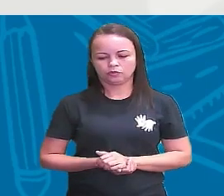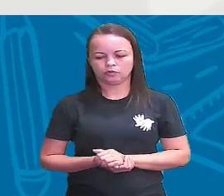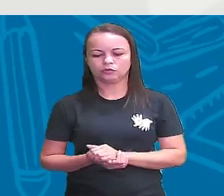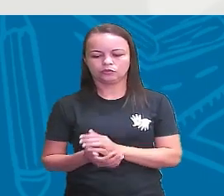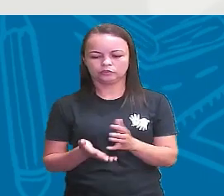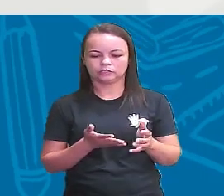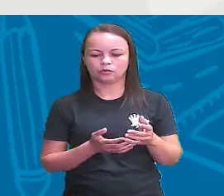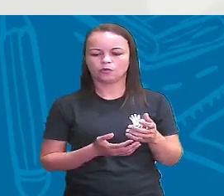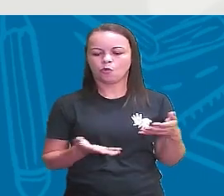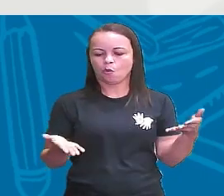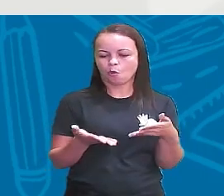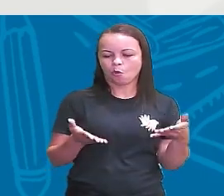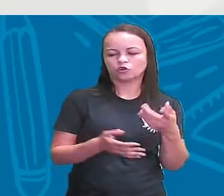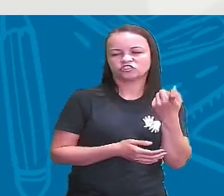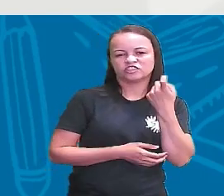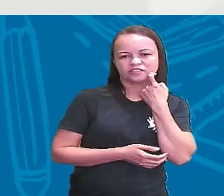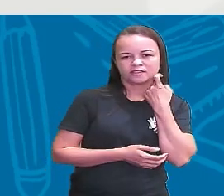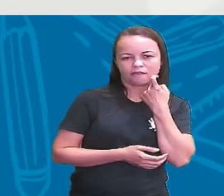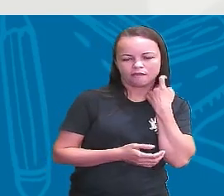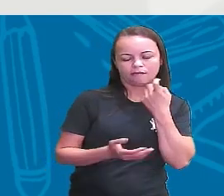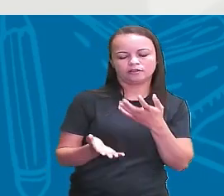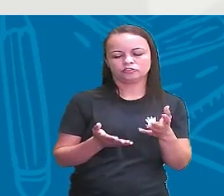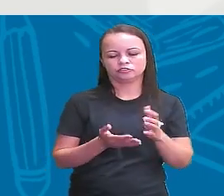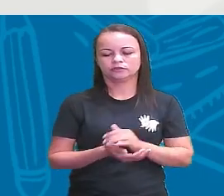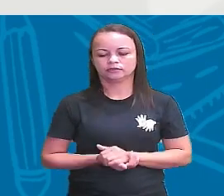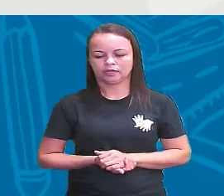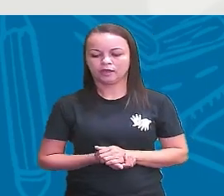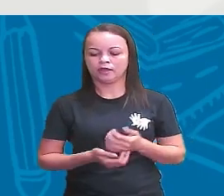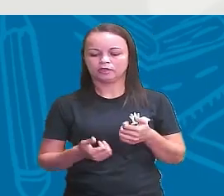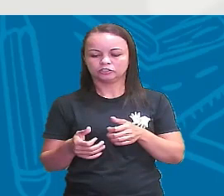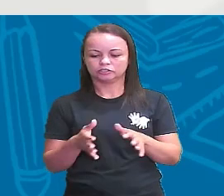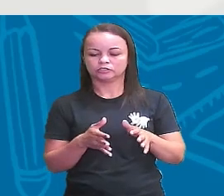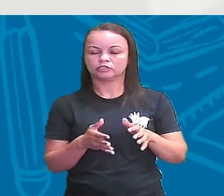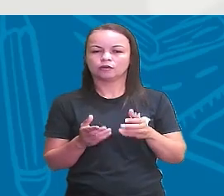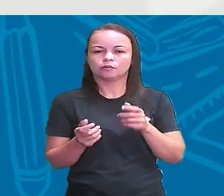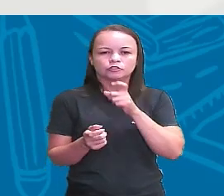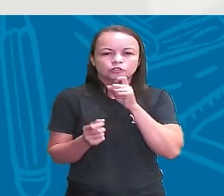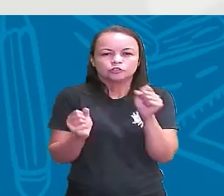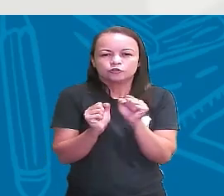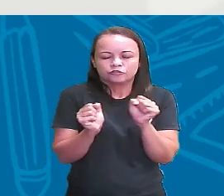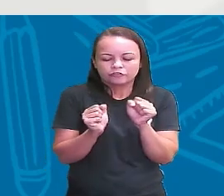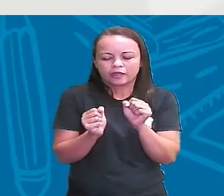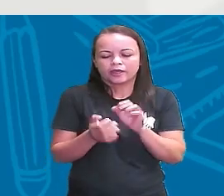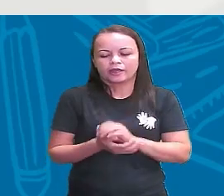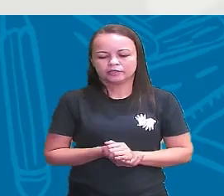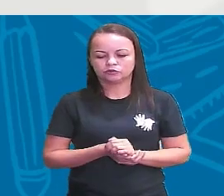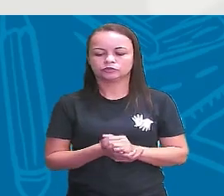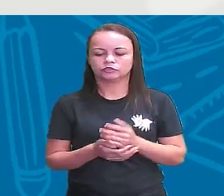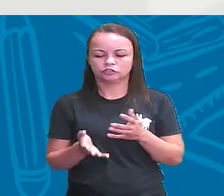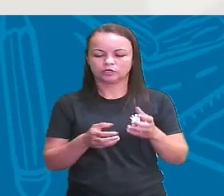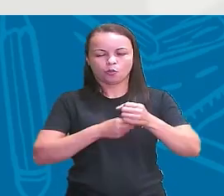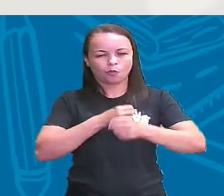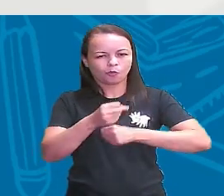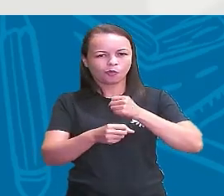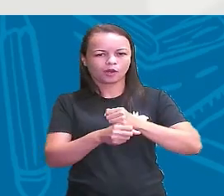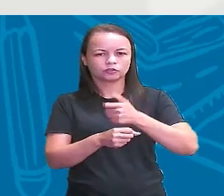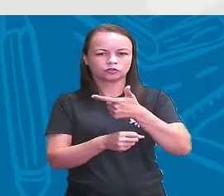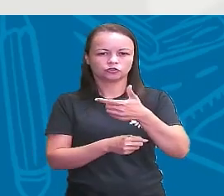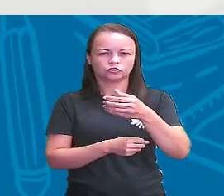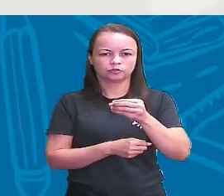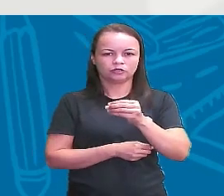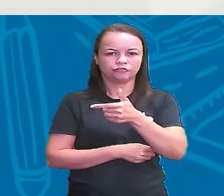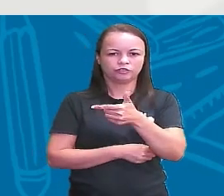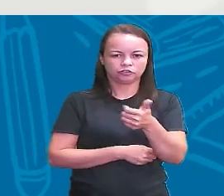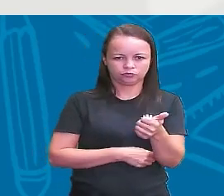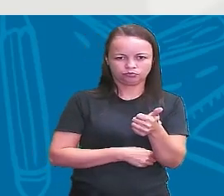estamos en invierno, estamos en el año del 2021, certo? Então, a